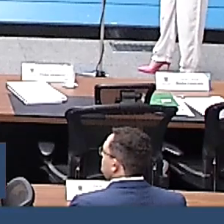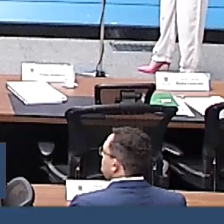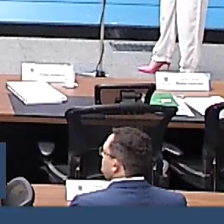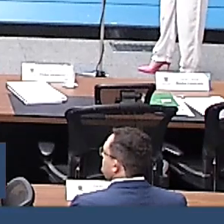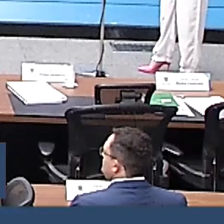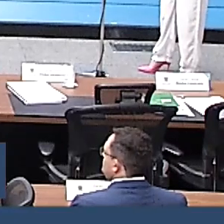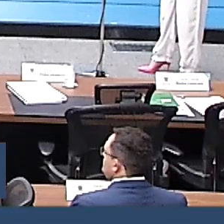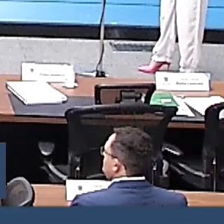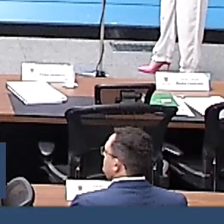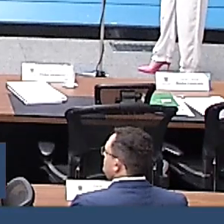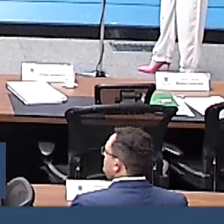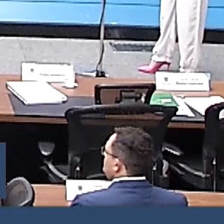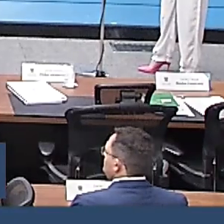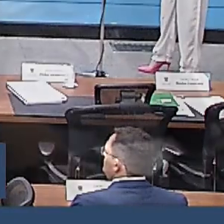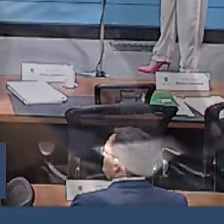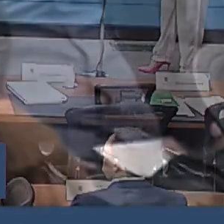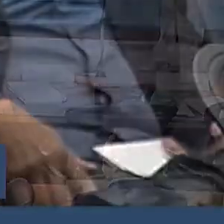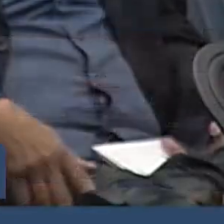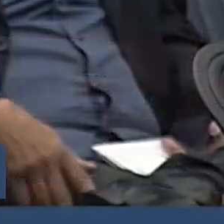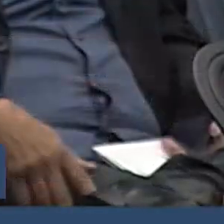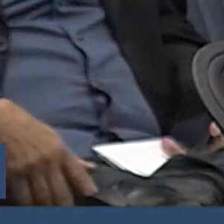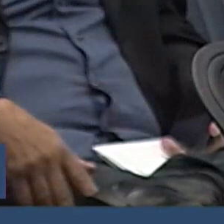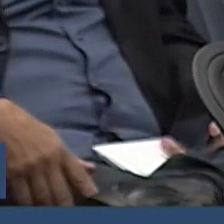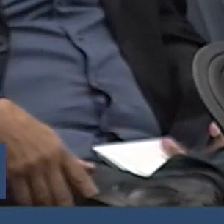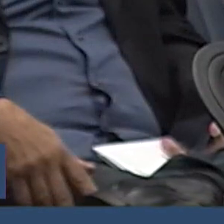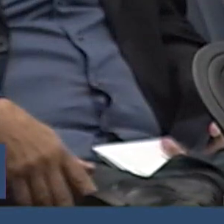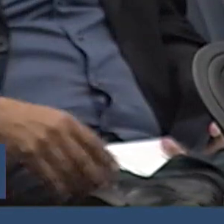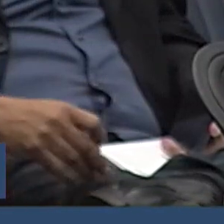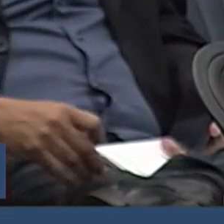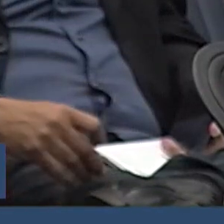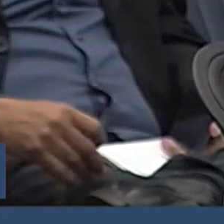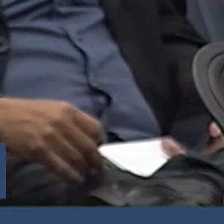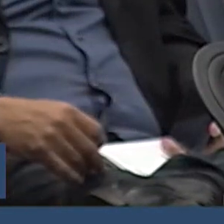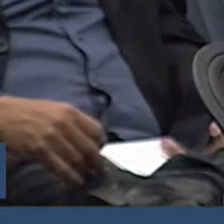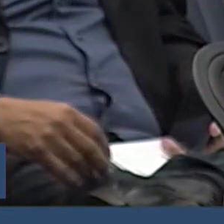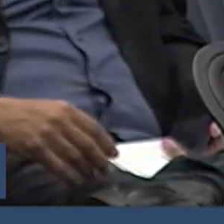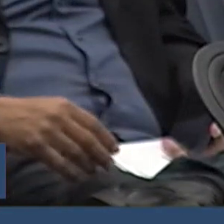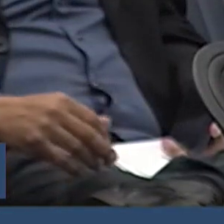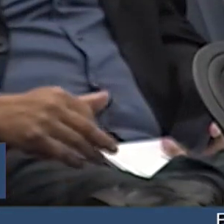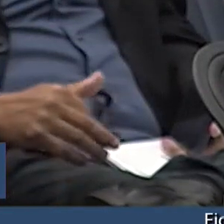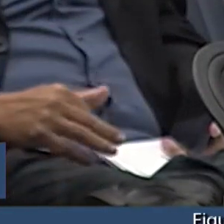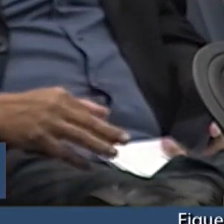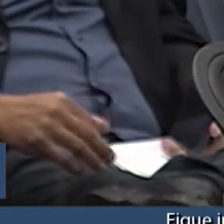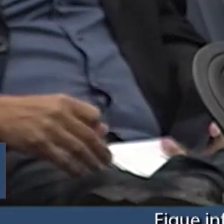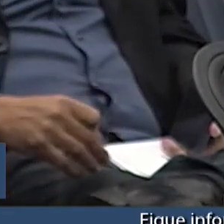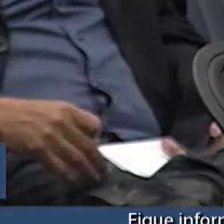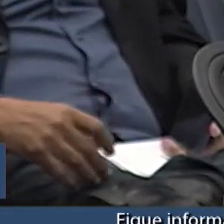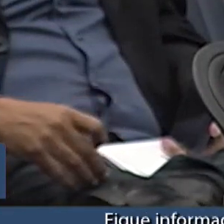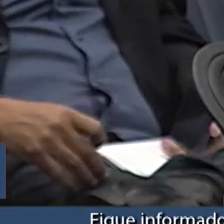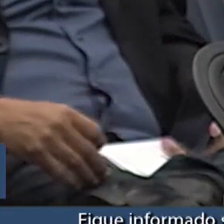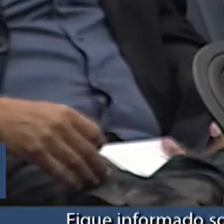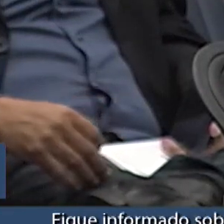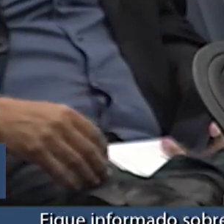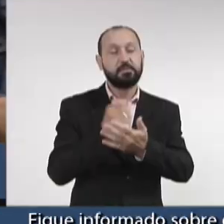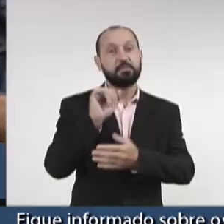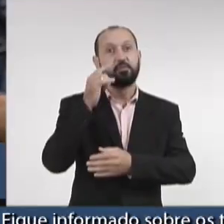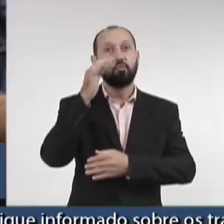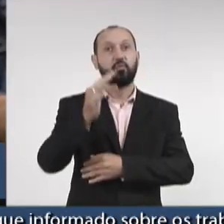Terras Indígenas, propositura do deputado Laerte Tetila, que foi aprovada por essa casa. Nós podemos conversar